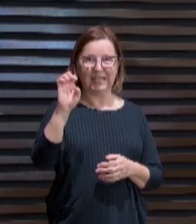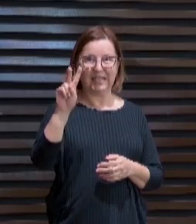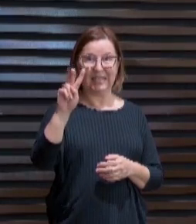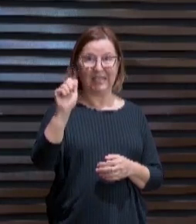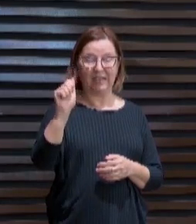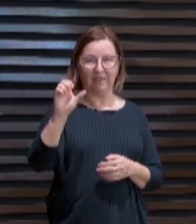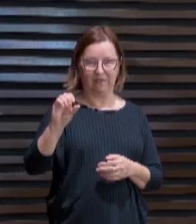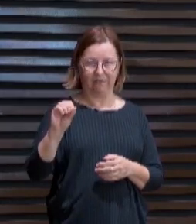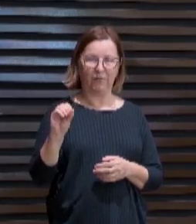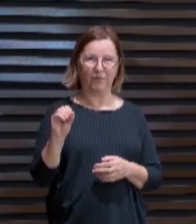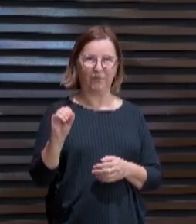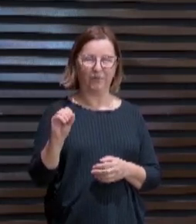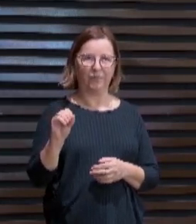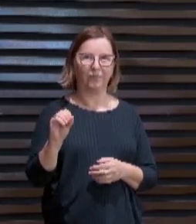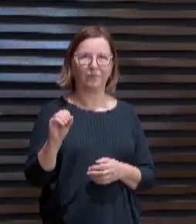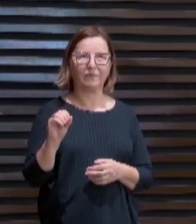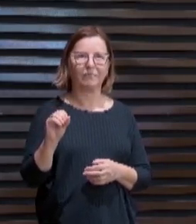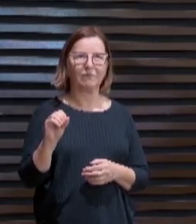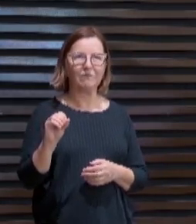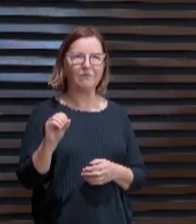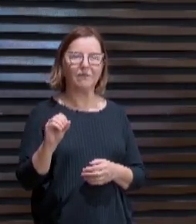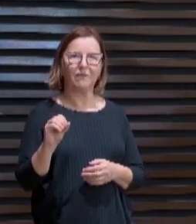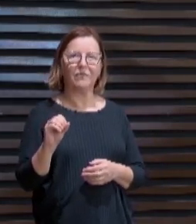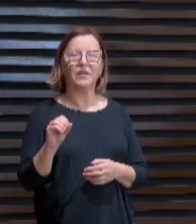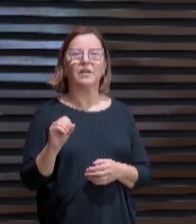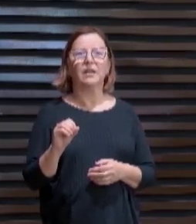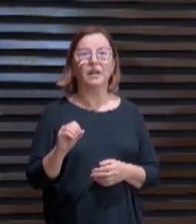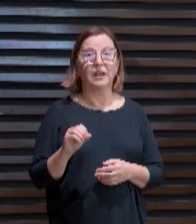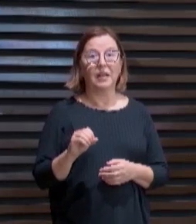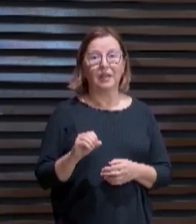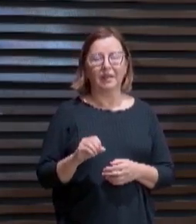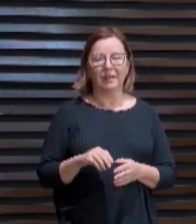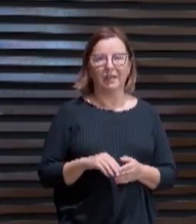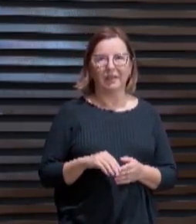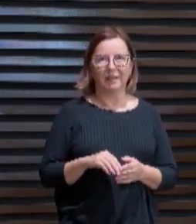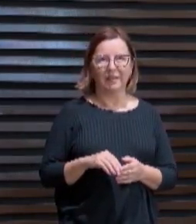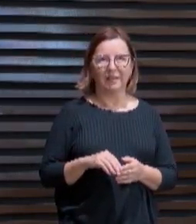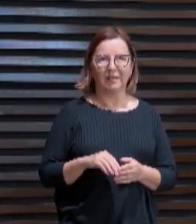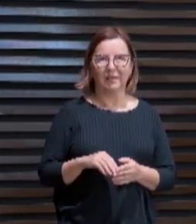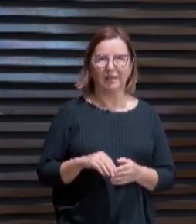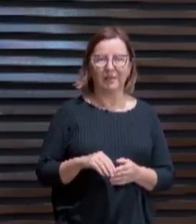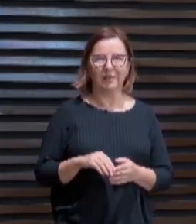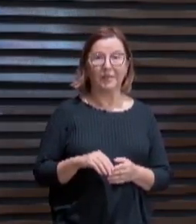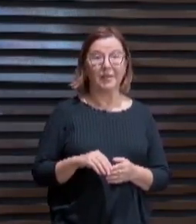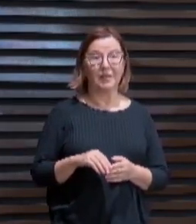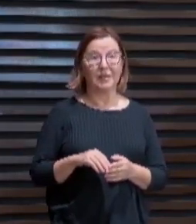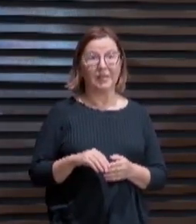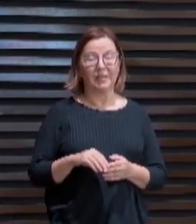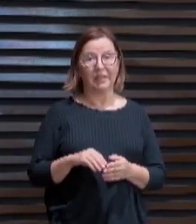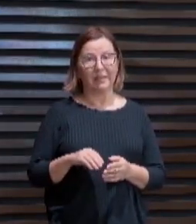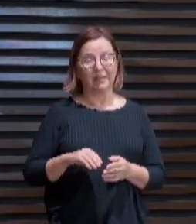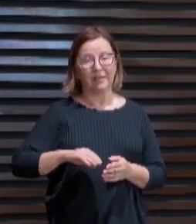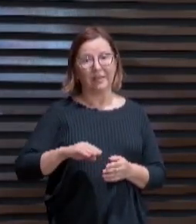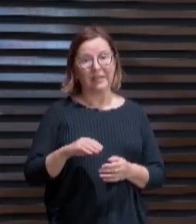sido estocado pelo evangelho que Estevão pregou, mas é como se fosse uma pessoa que leva uma facada aqui, mas vai morrer lá na